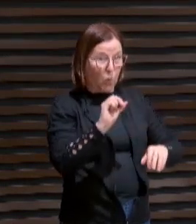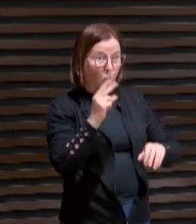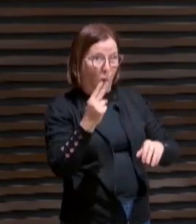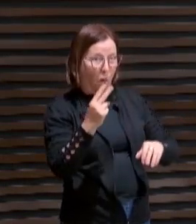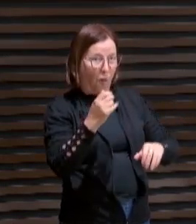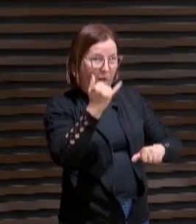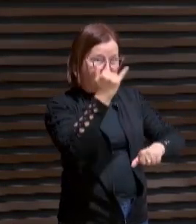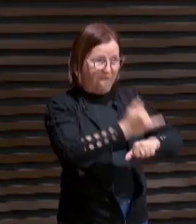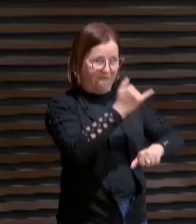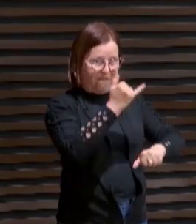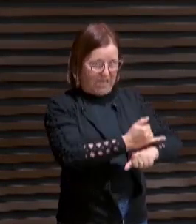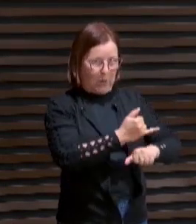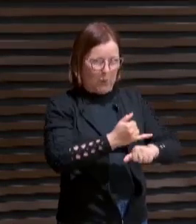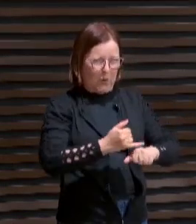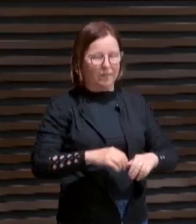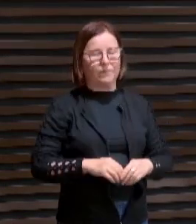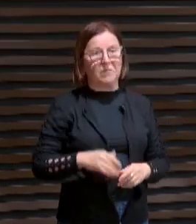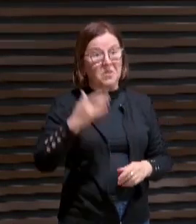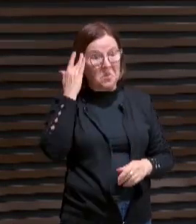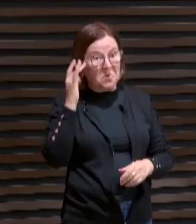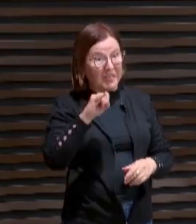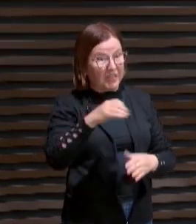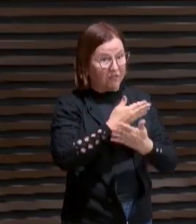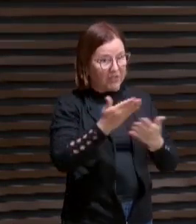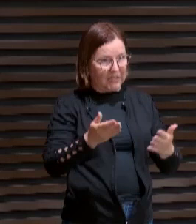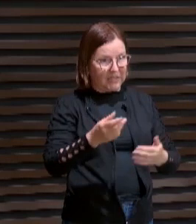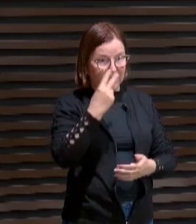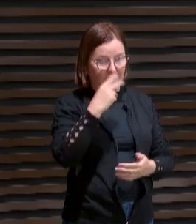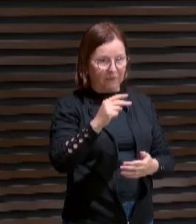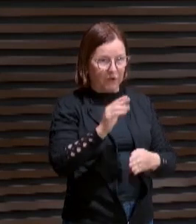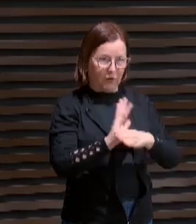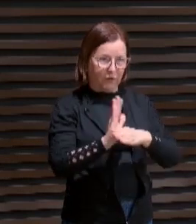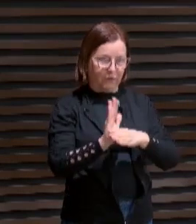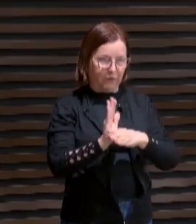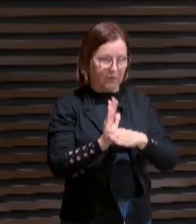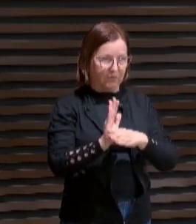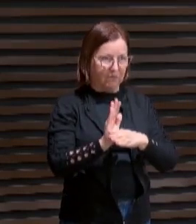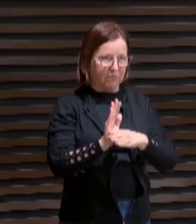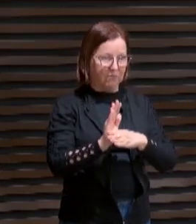Não sei se vocês assistiram o filme do Mel Gibson.